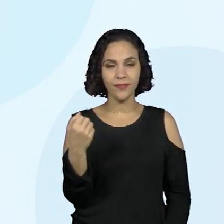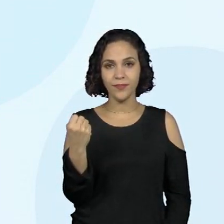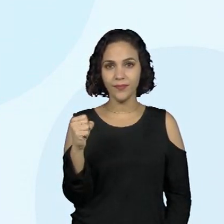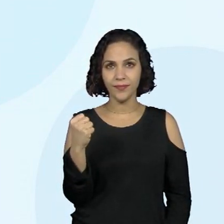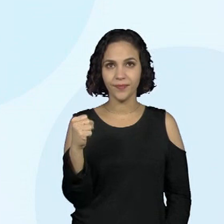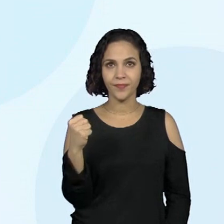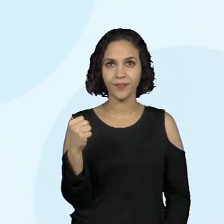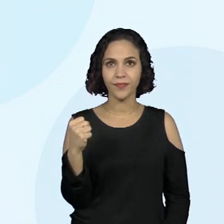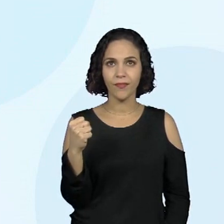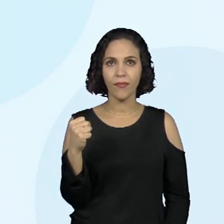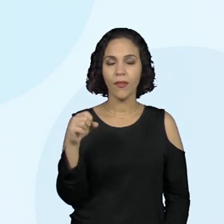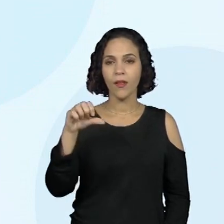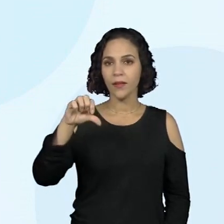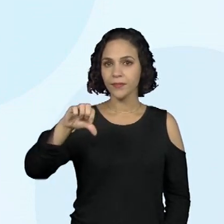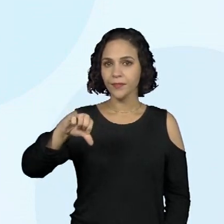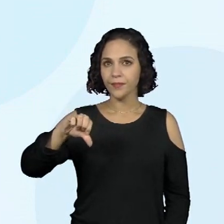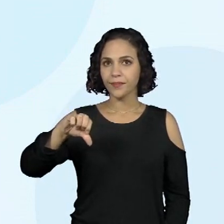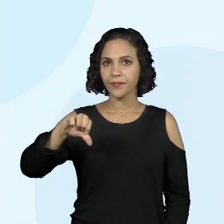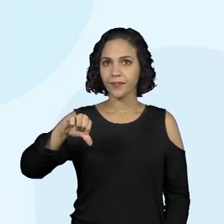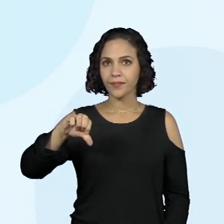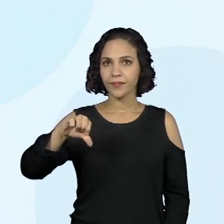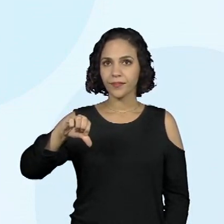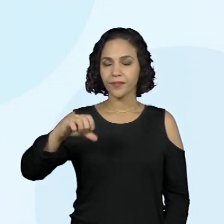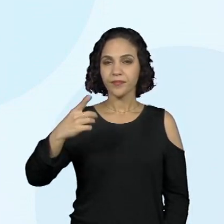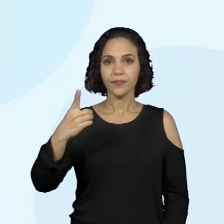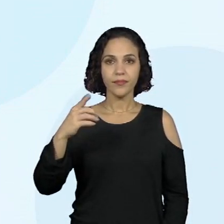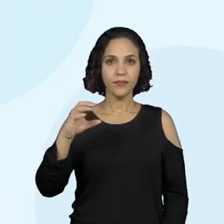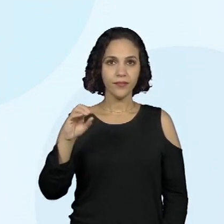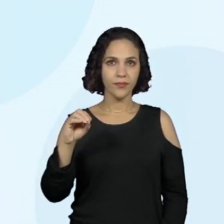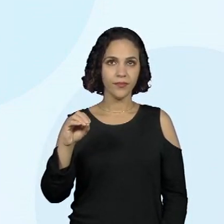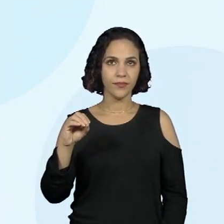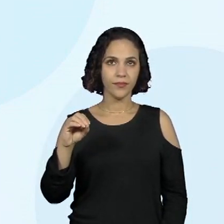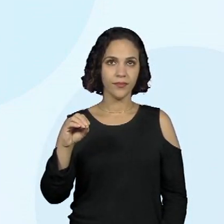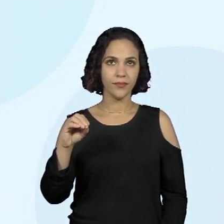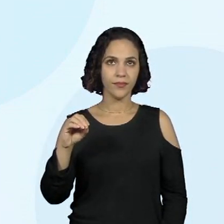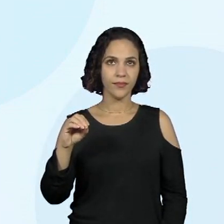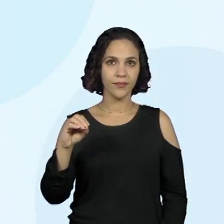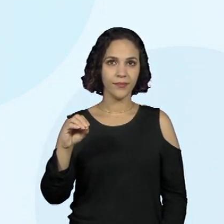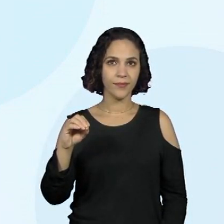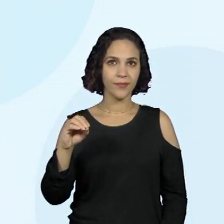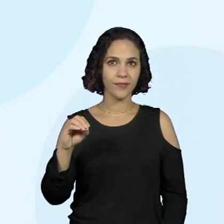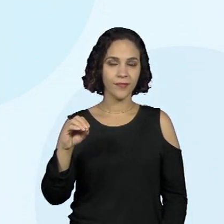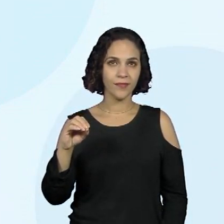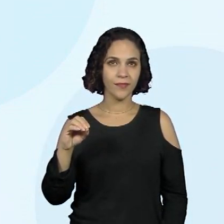8, 9, 10,